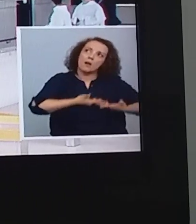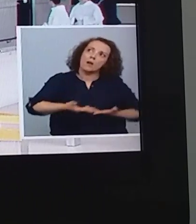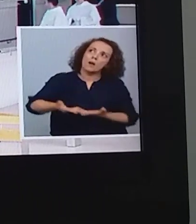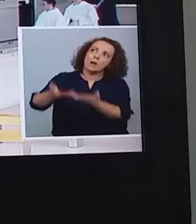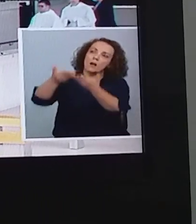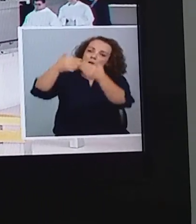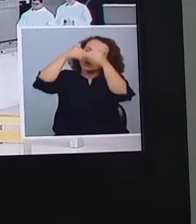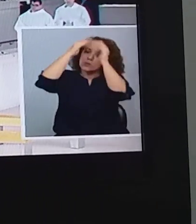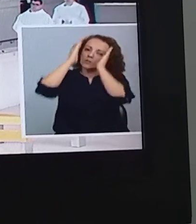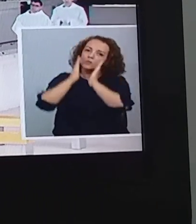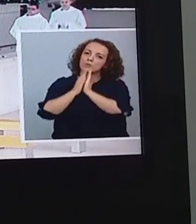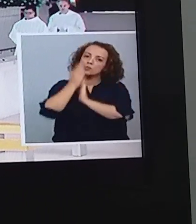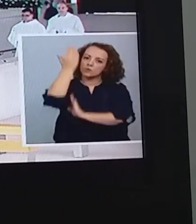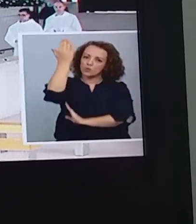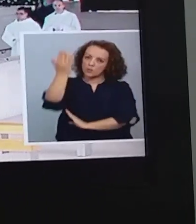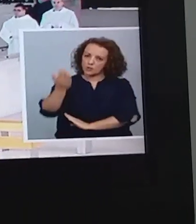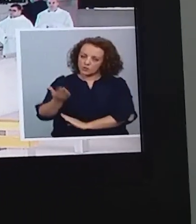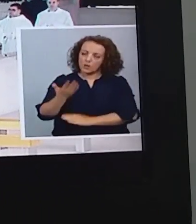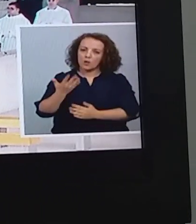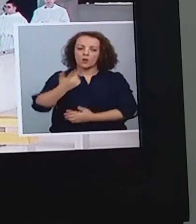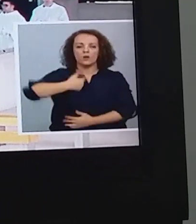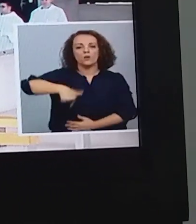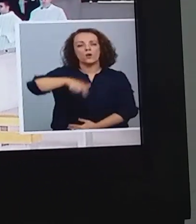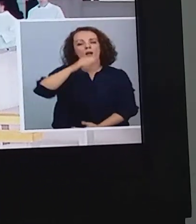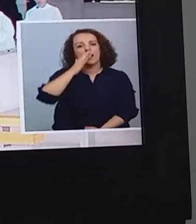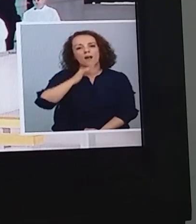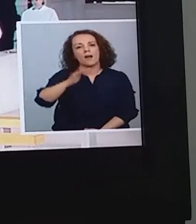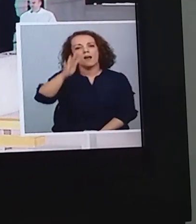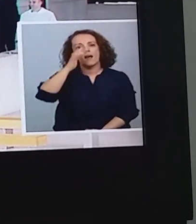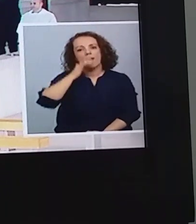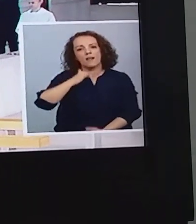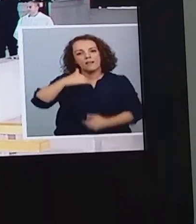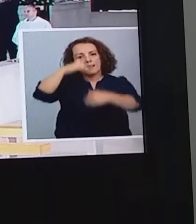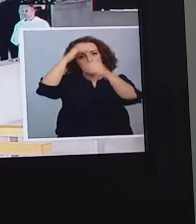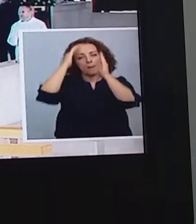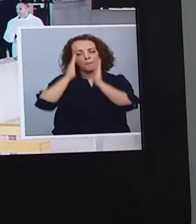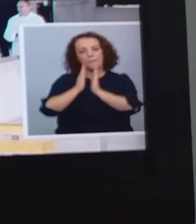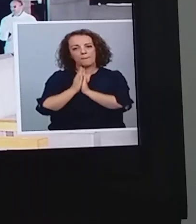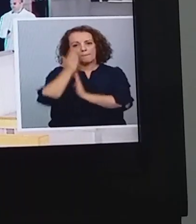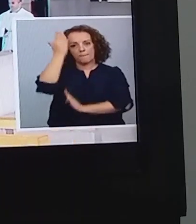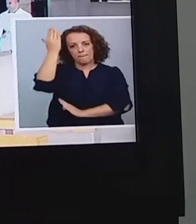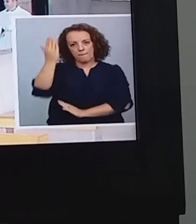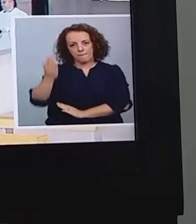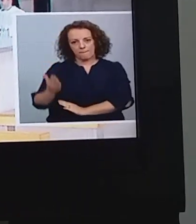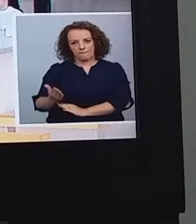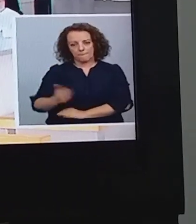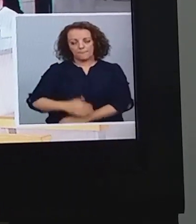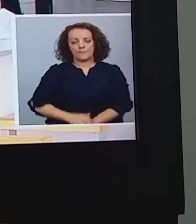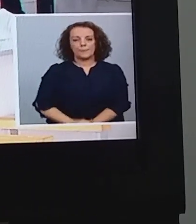Fátima. Cantemos os louvores da Virgem Mãe.